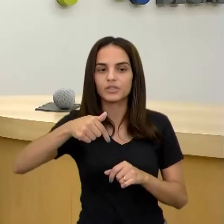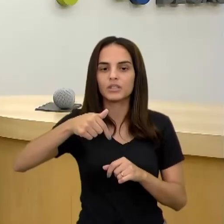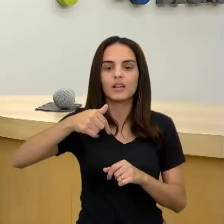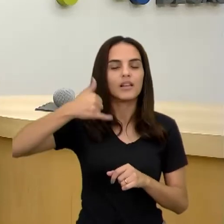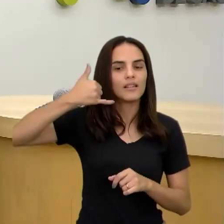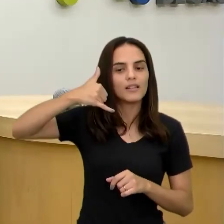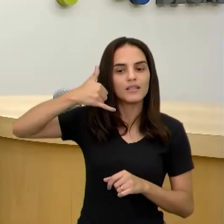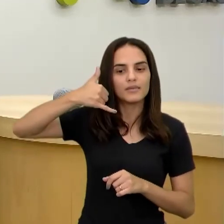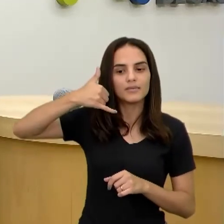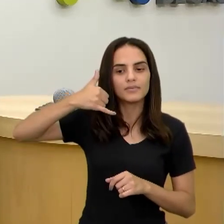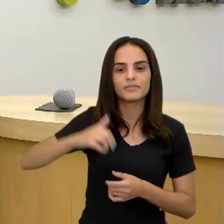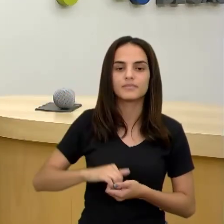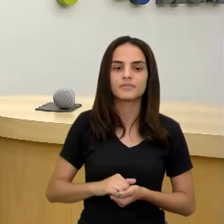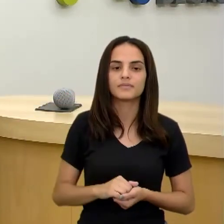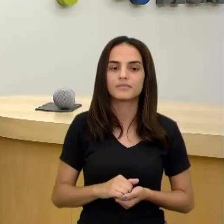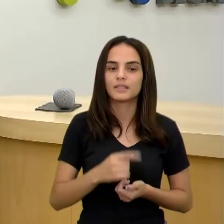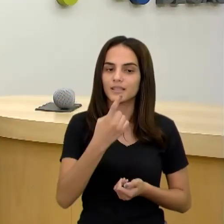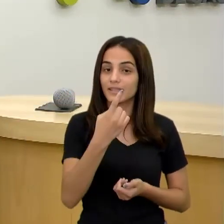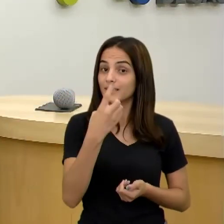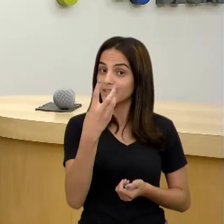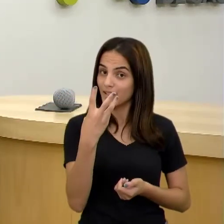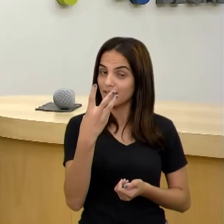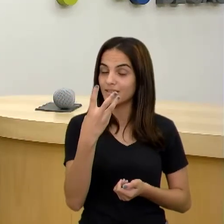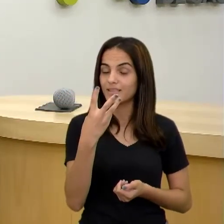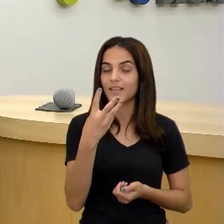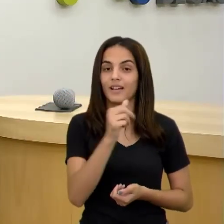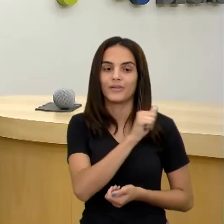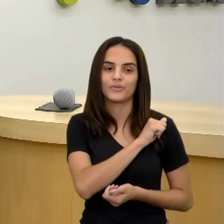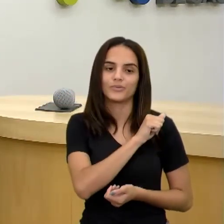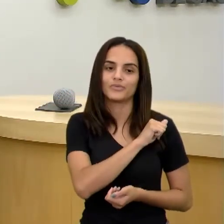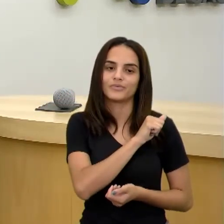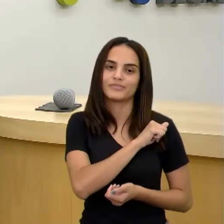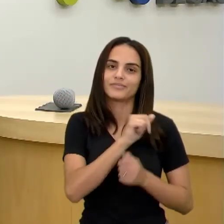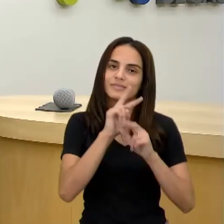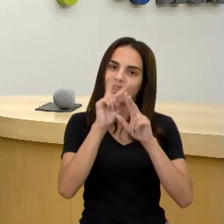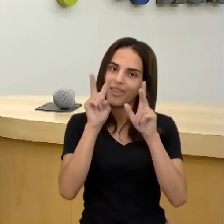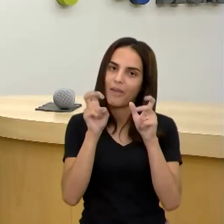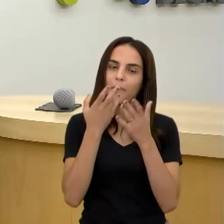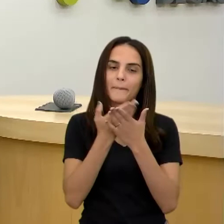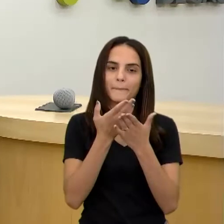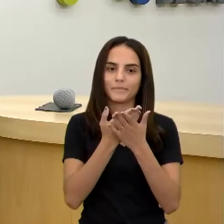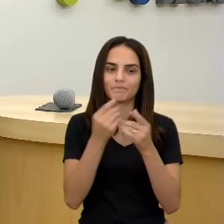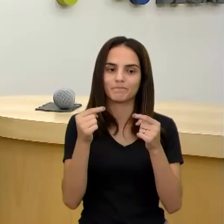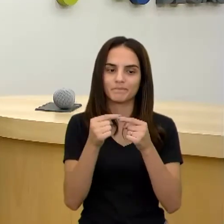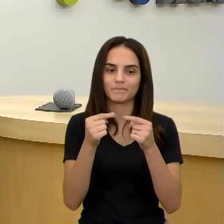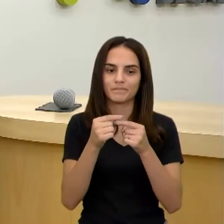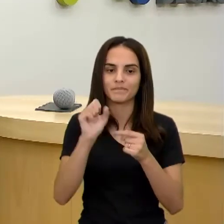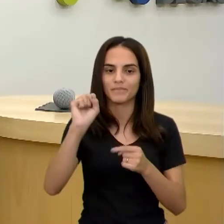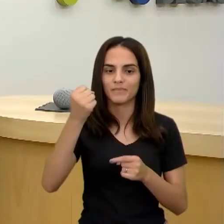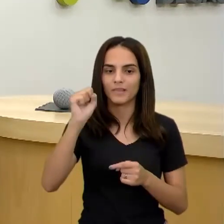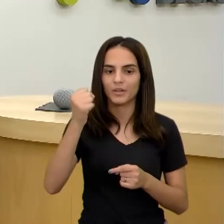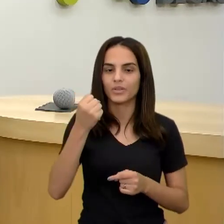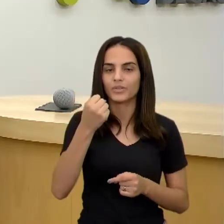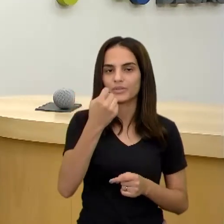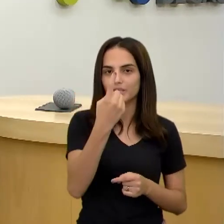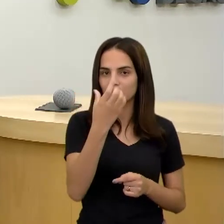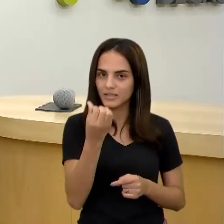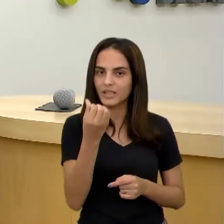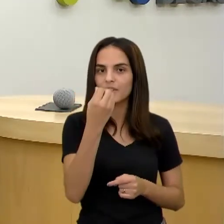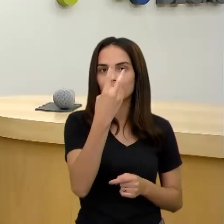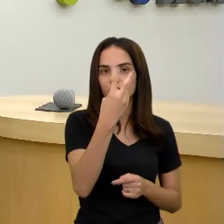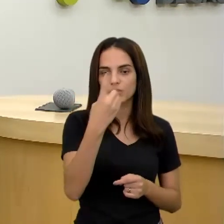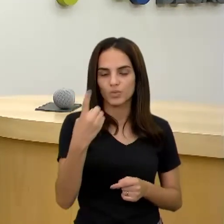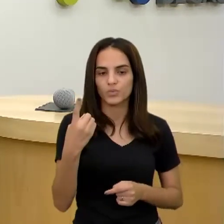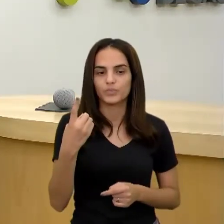ligações. E eu tenho 13 alunos assuntos da sala de aula. 8, 16,